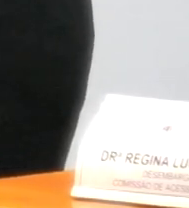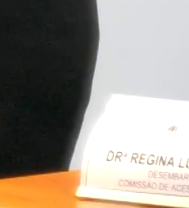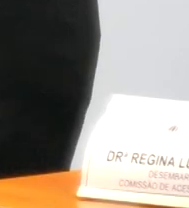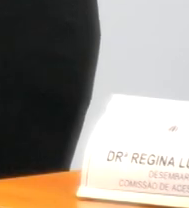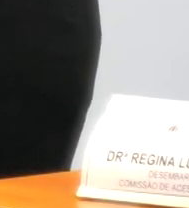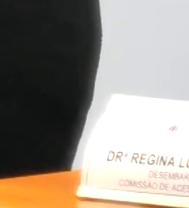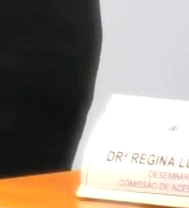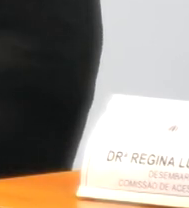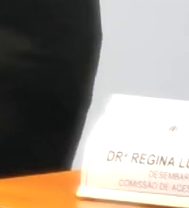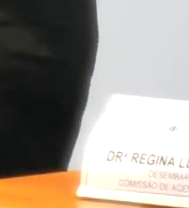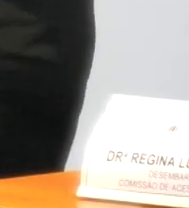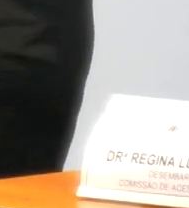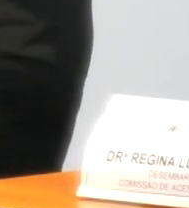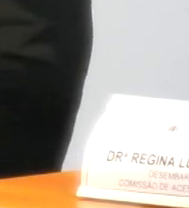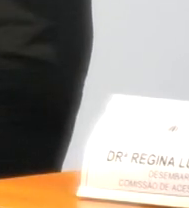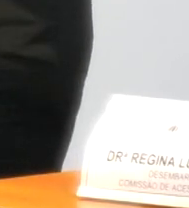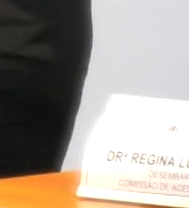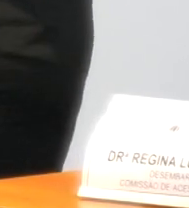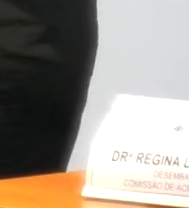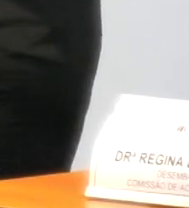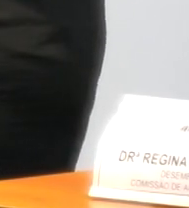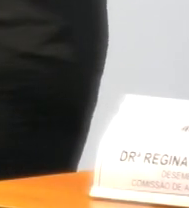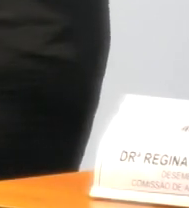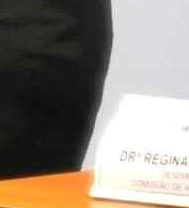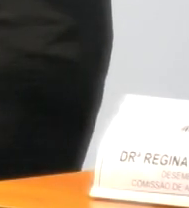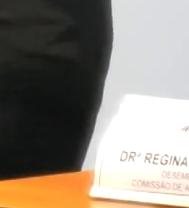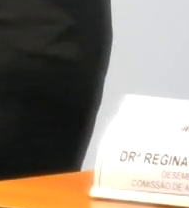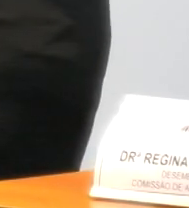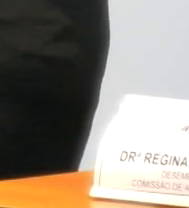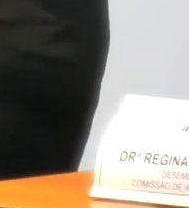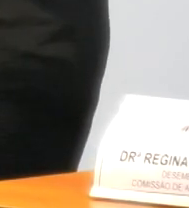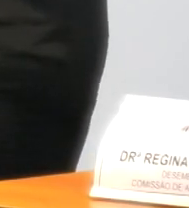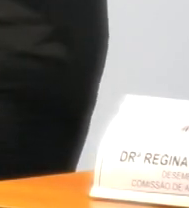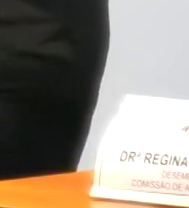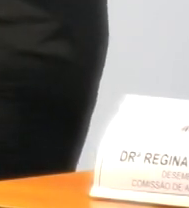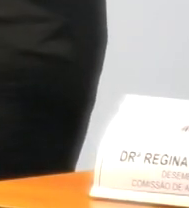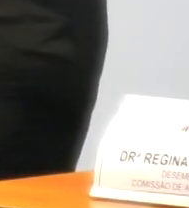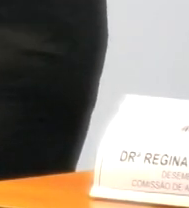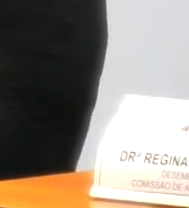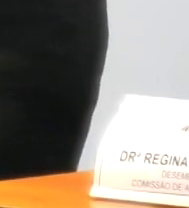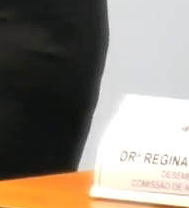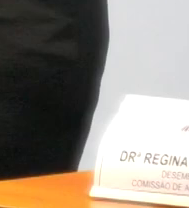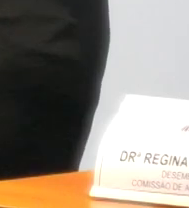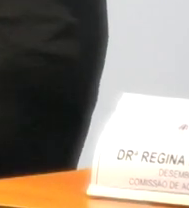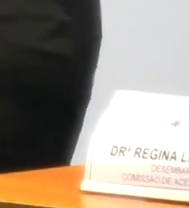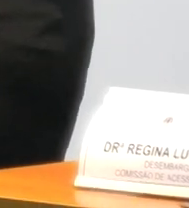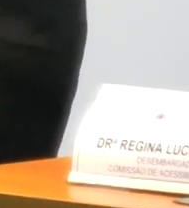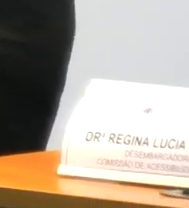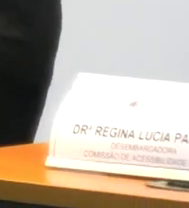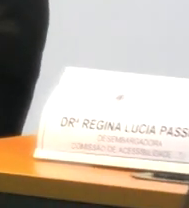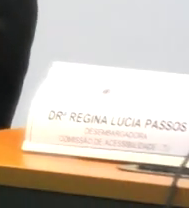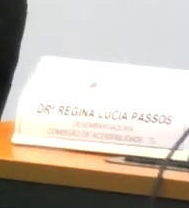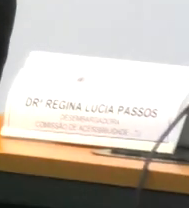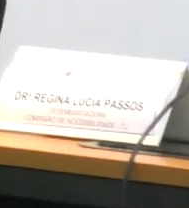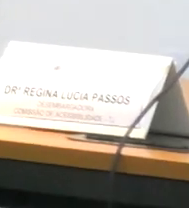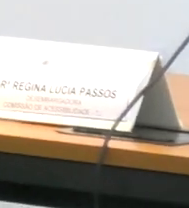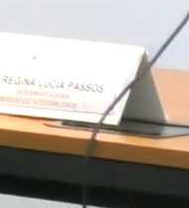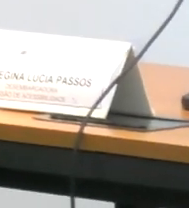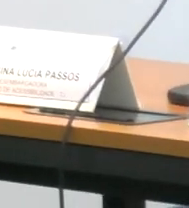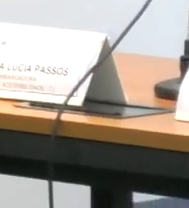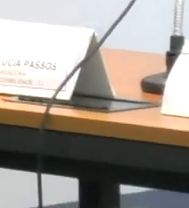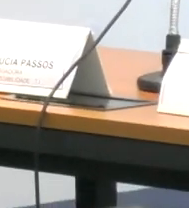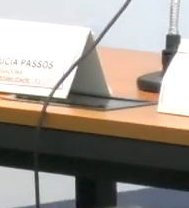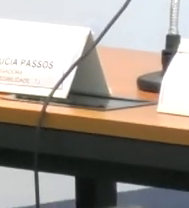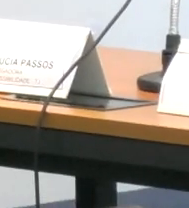c25 da ins nega at e quem é at a quem aplica o tratamento como aba quem é existe supervisor e aplicador